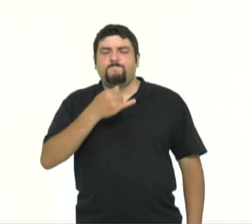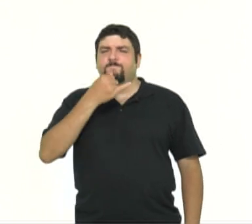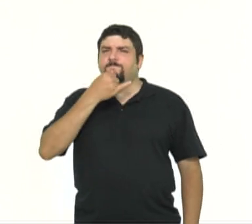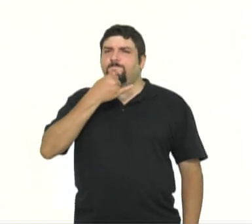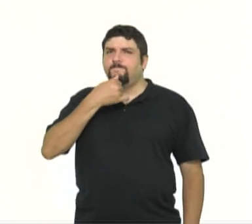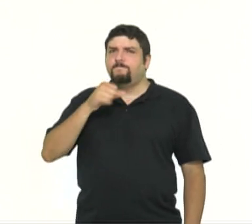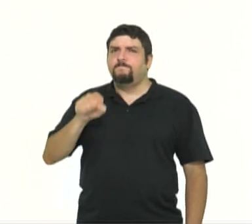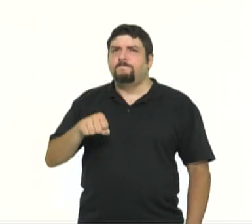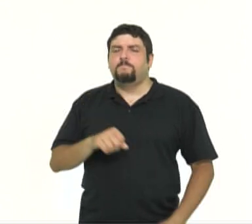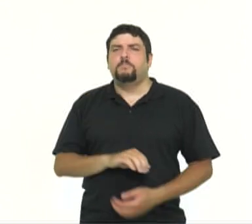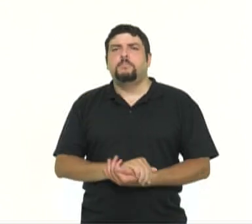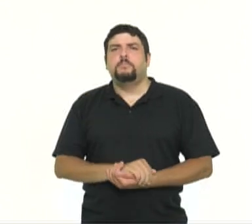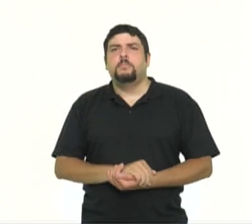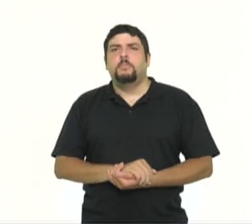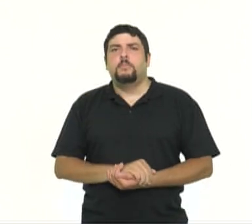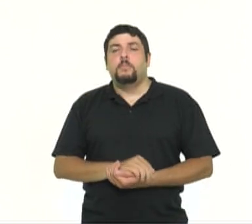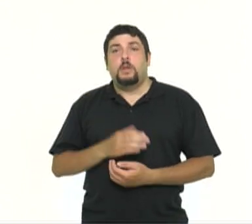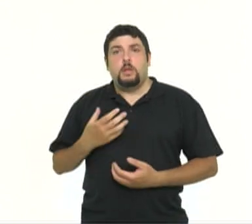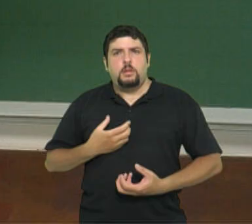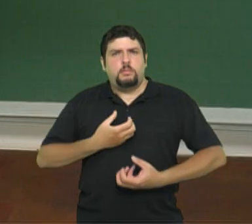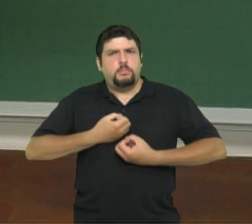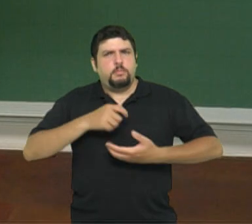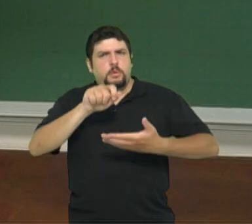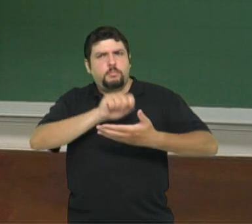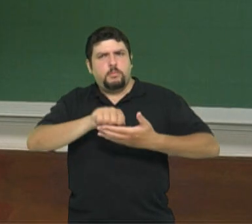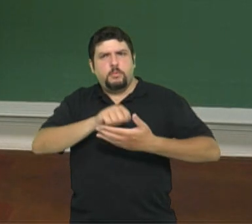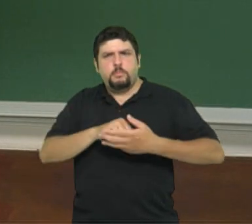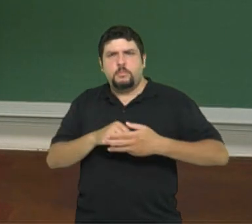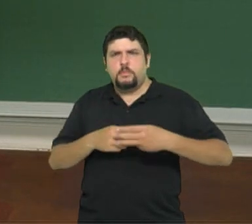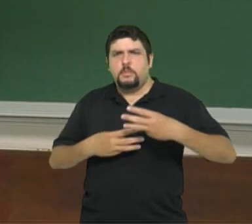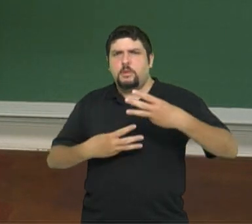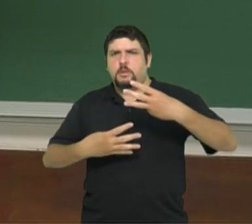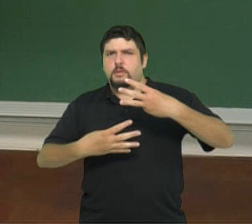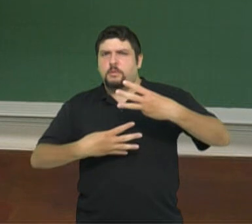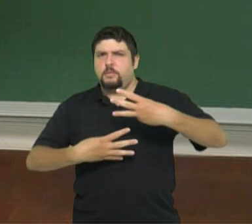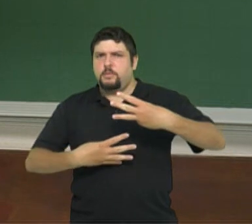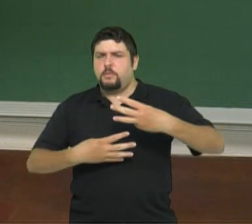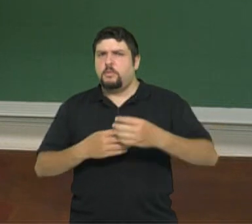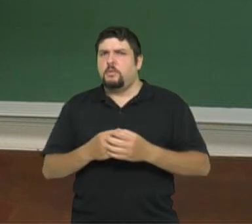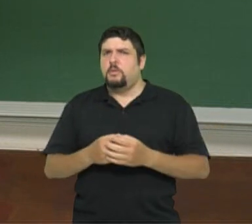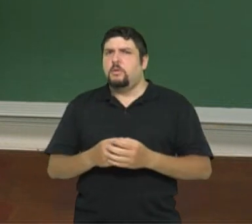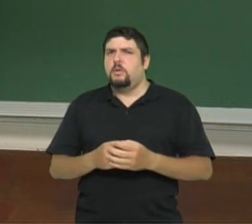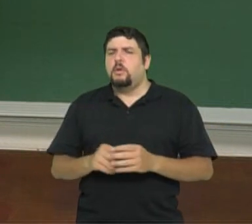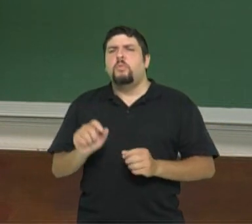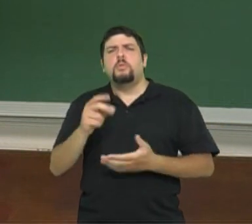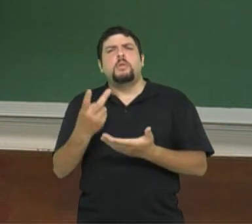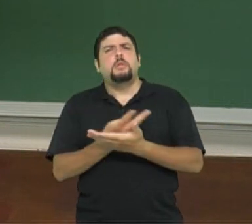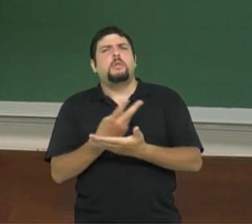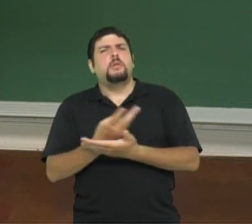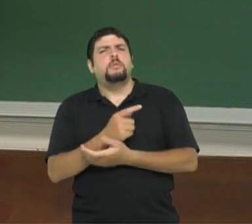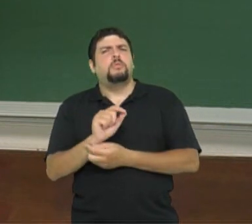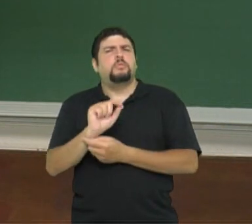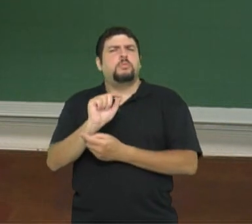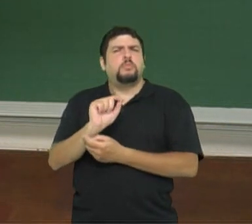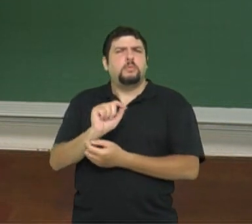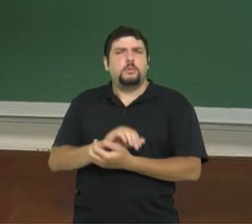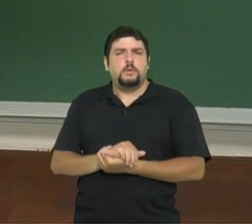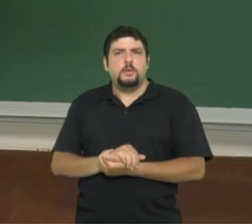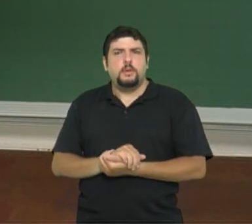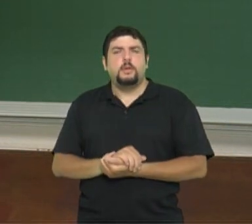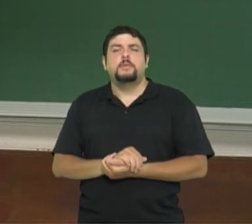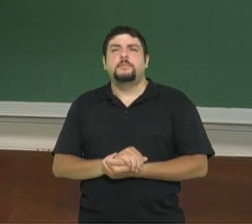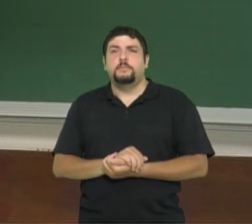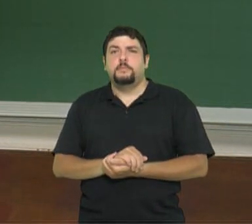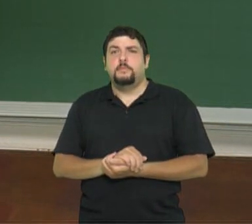sim. Ela era uma exímia sonetista? Sim, vocês já vão descobrir. O que está errado aqui é que a flor